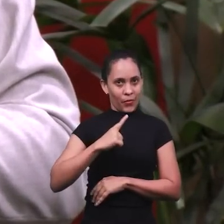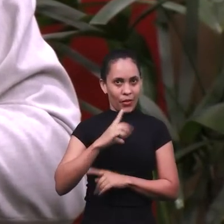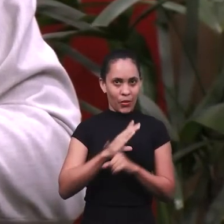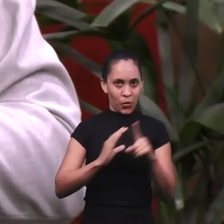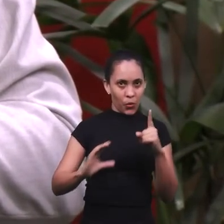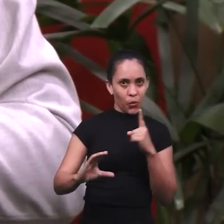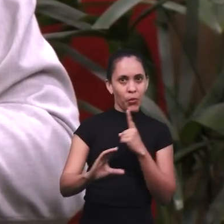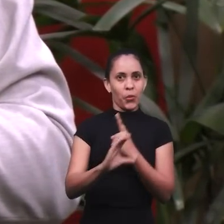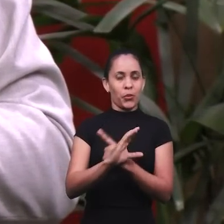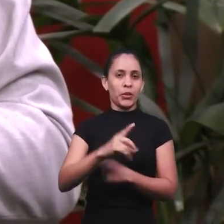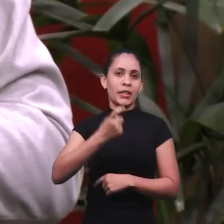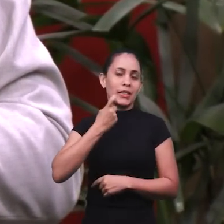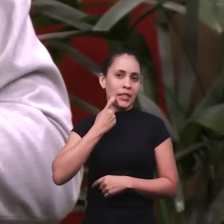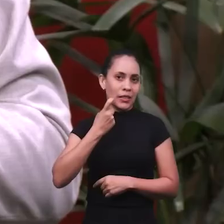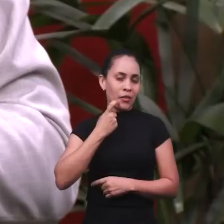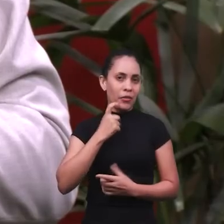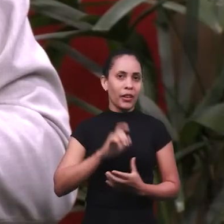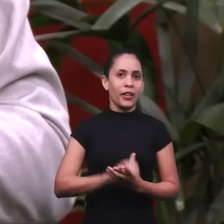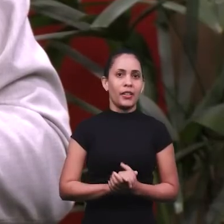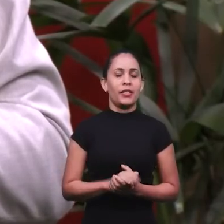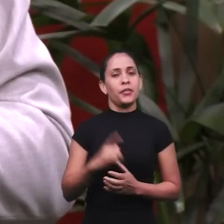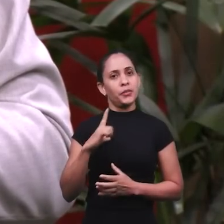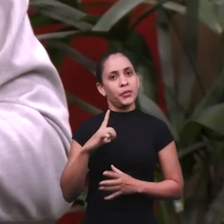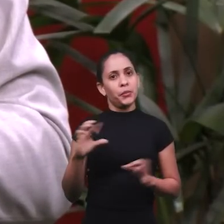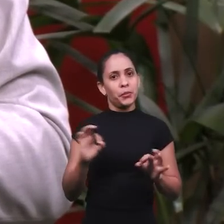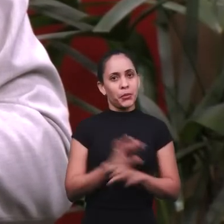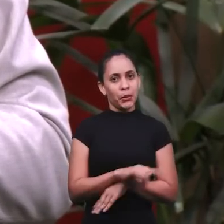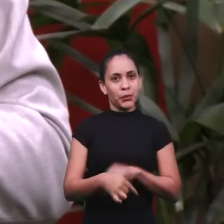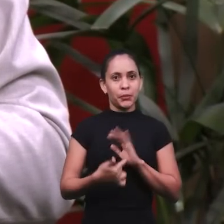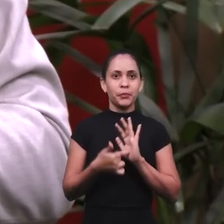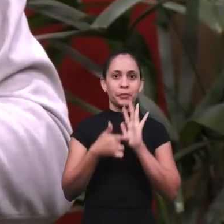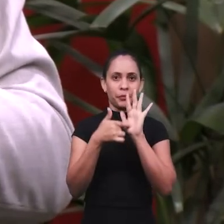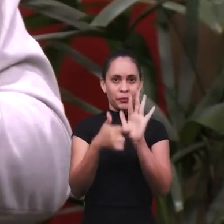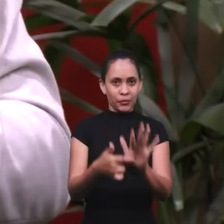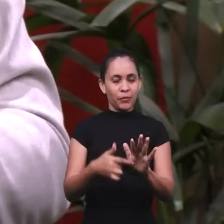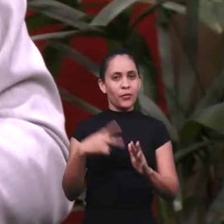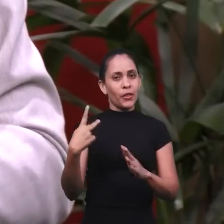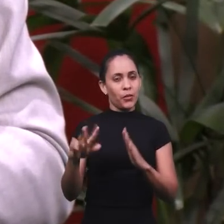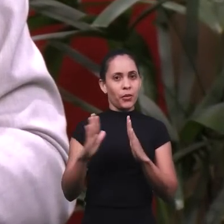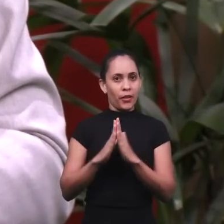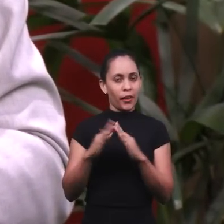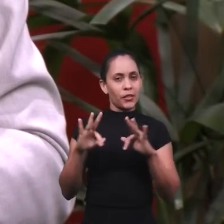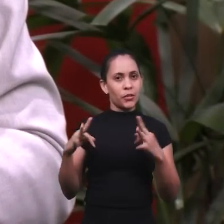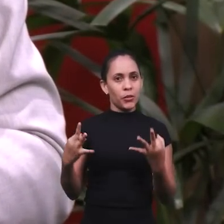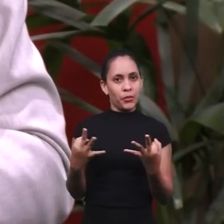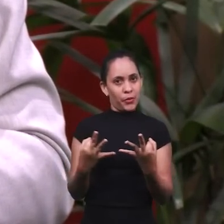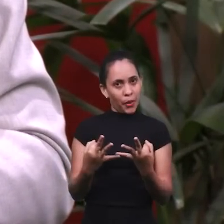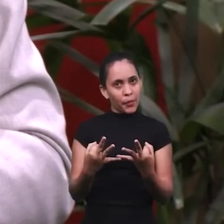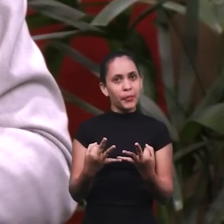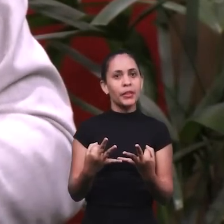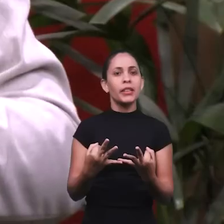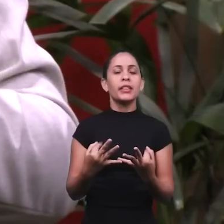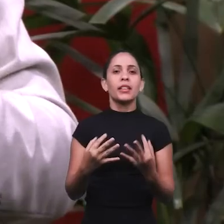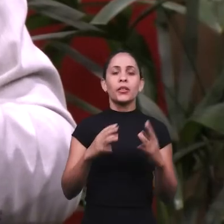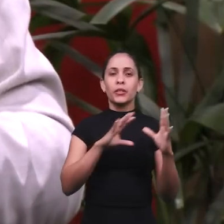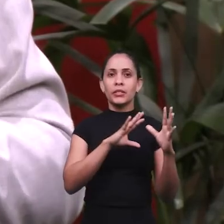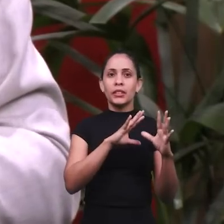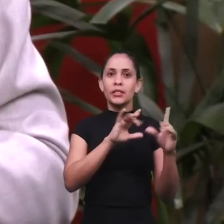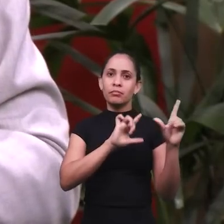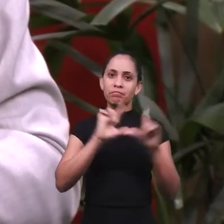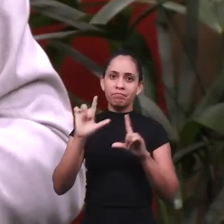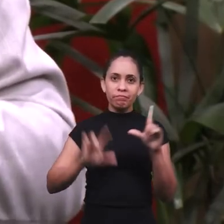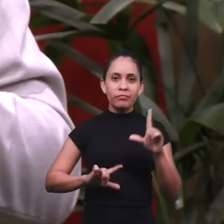vai ter o culto da sexta-feira, que vai estar disponível também para participar na sua casa, com a sua família, e as